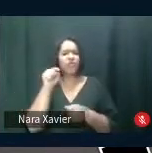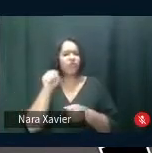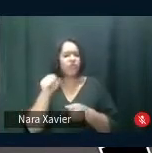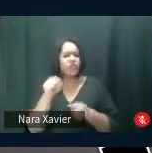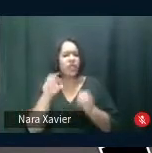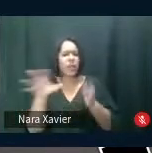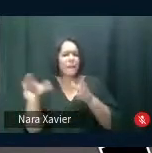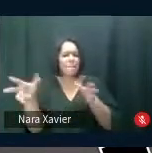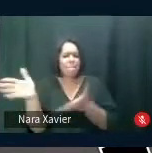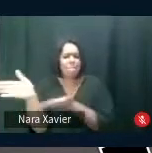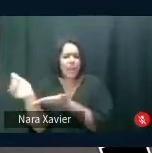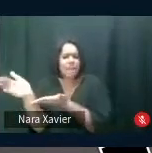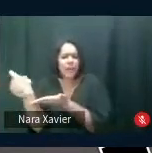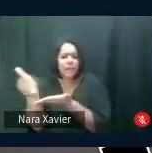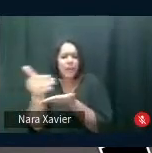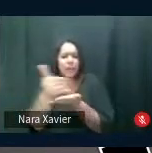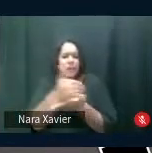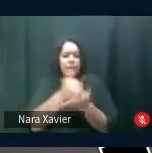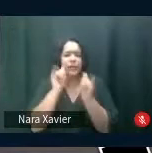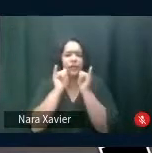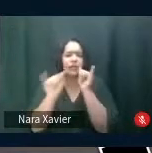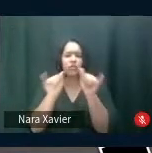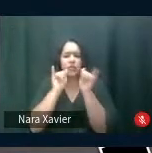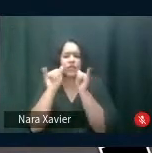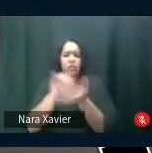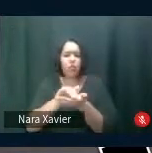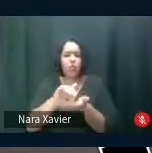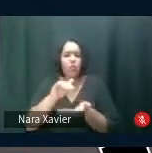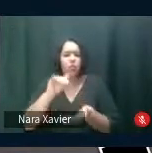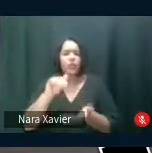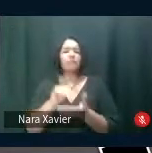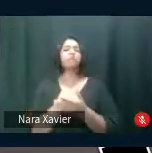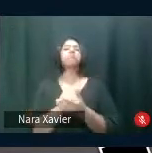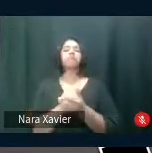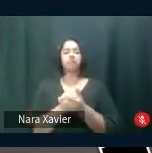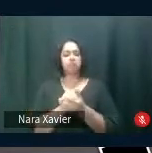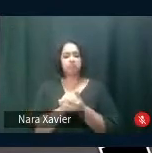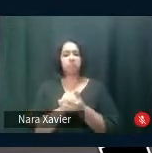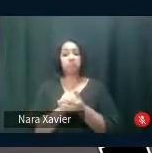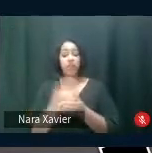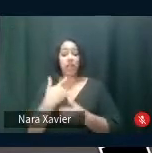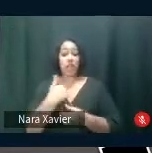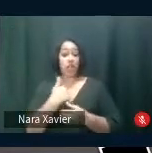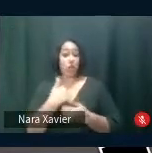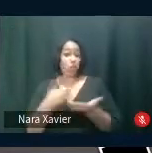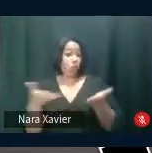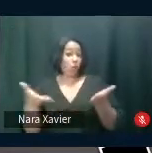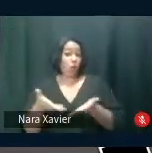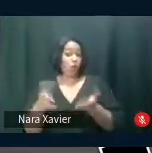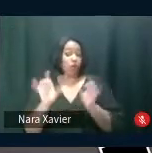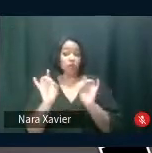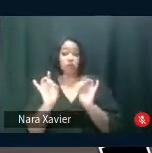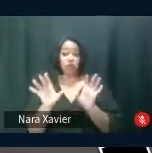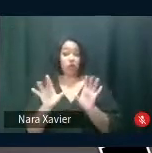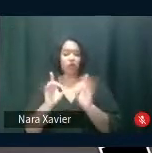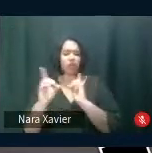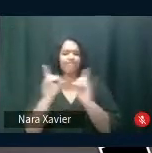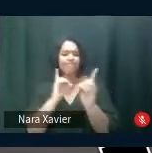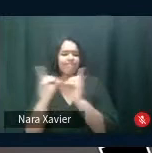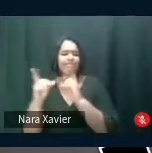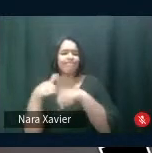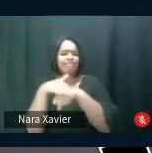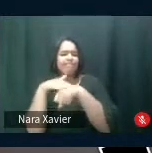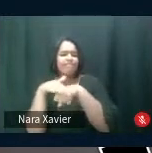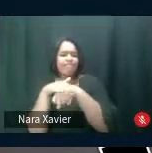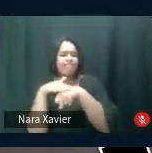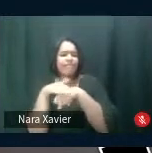cuidado na coleta e tratamento de dados. Então, a minha fala aqui, ela vem mais para a gente dialogar sobre